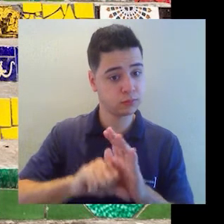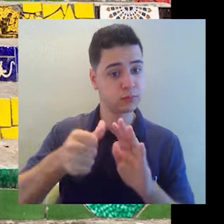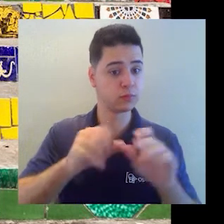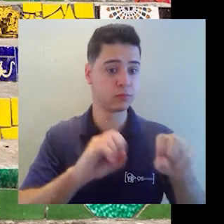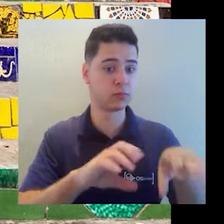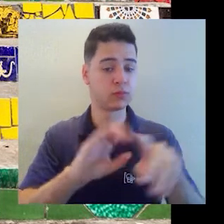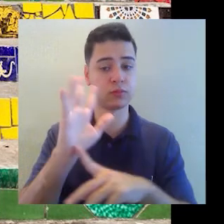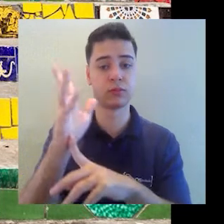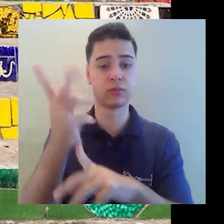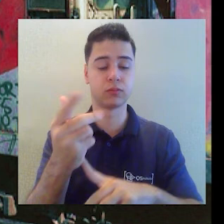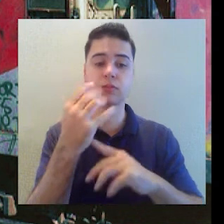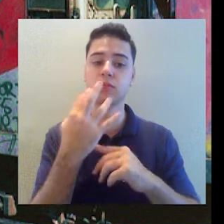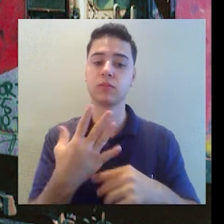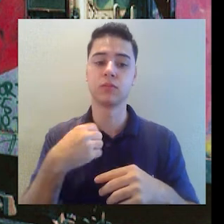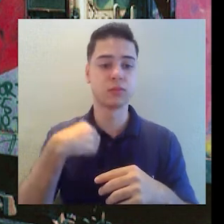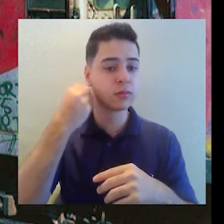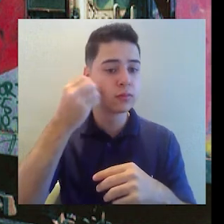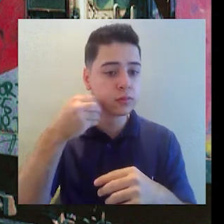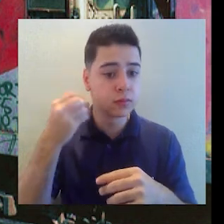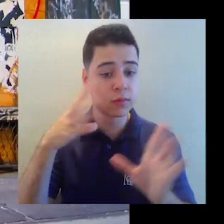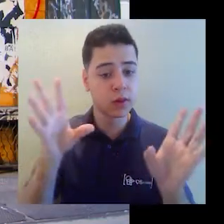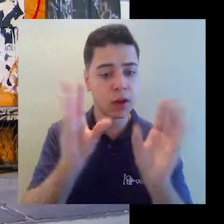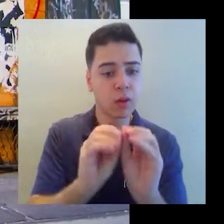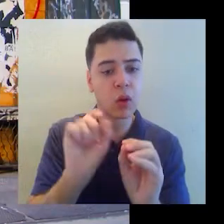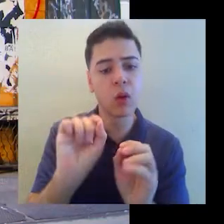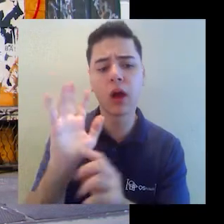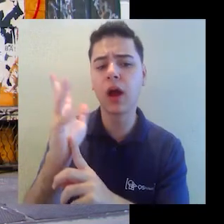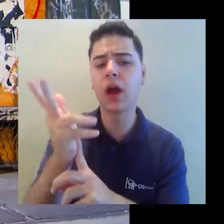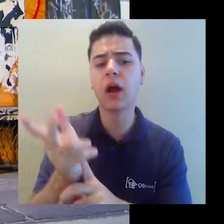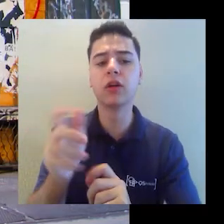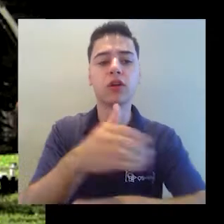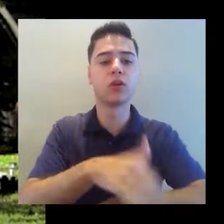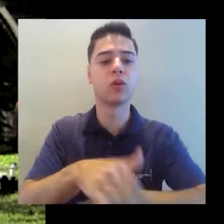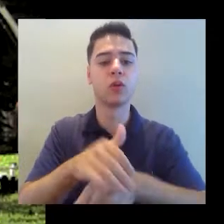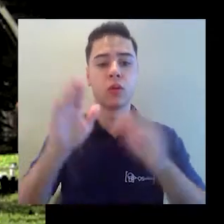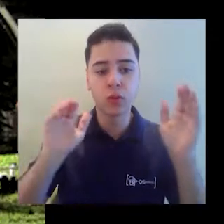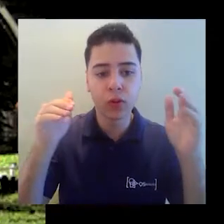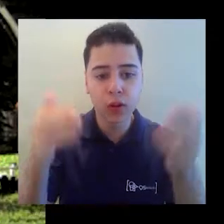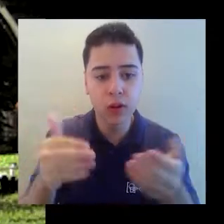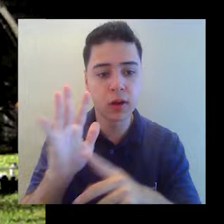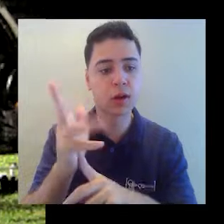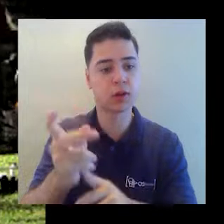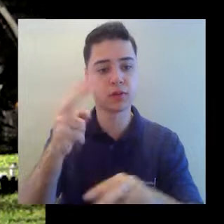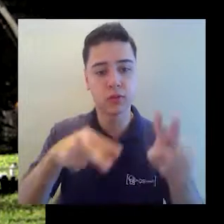Aqui nessa primeira aula do Arte em Cores, eu vou tentar fazer um resumo do que é arte de rua com foco nas artes visuais.